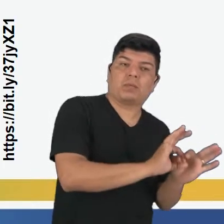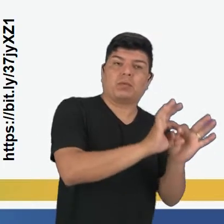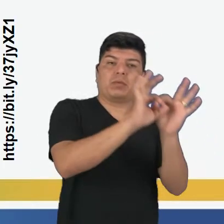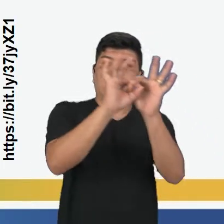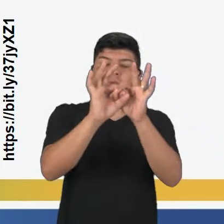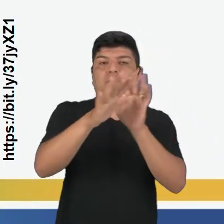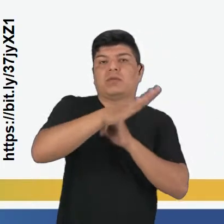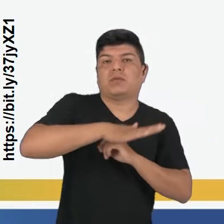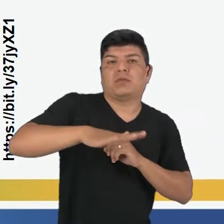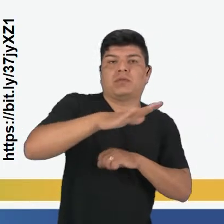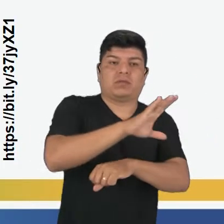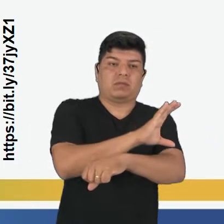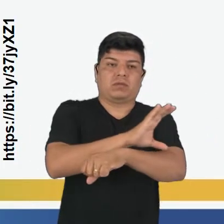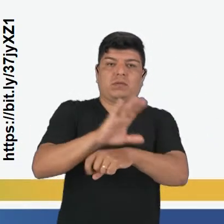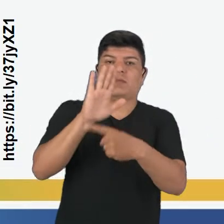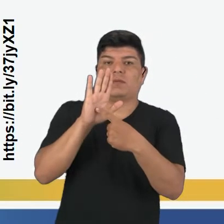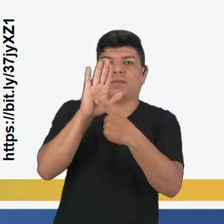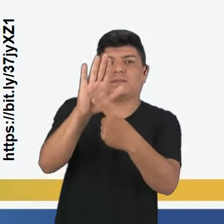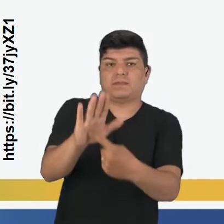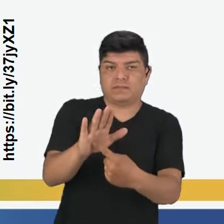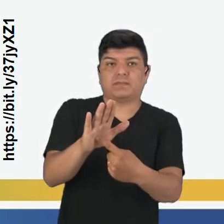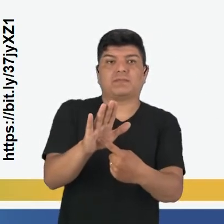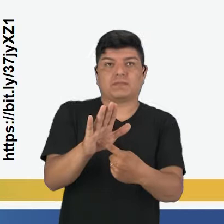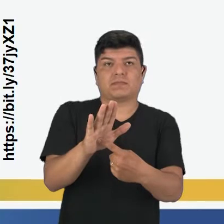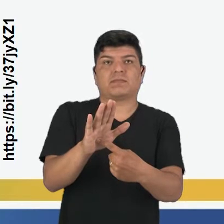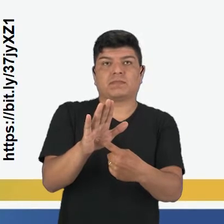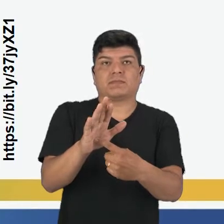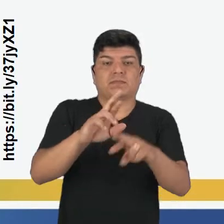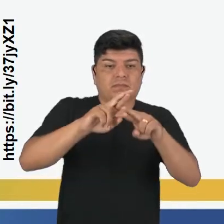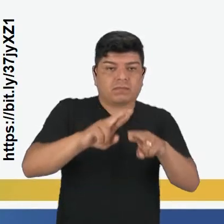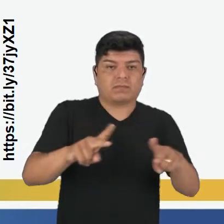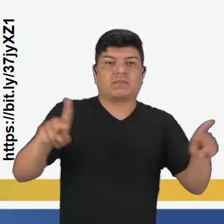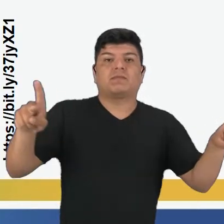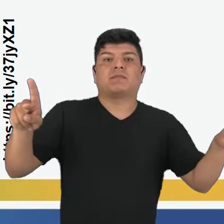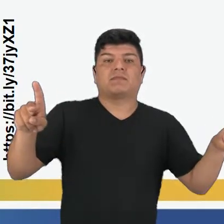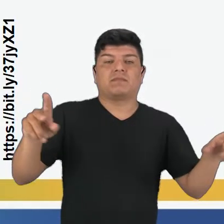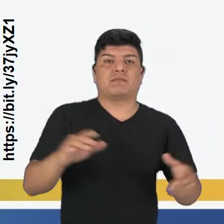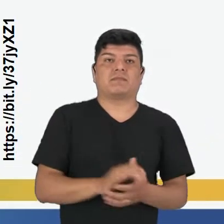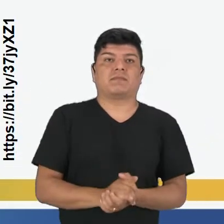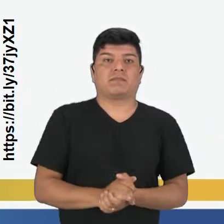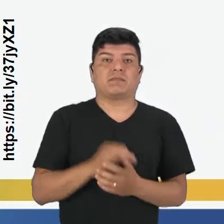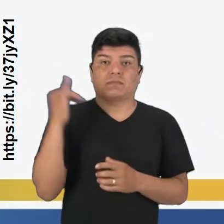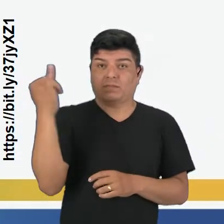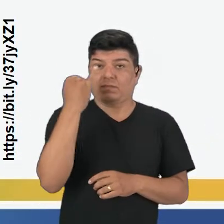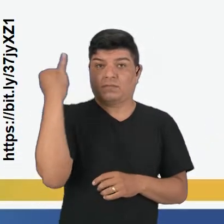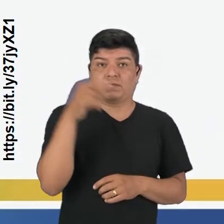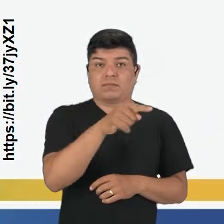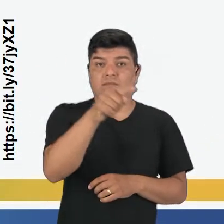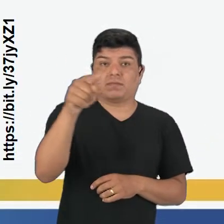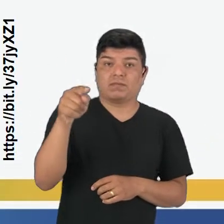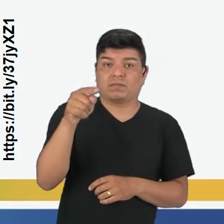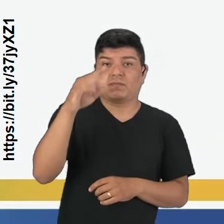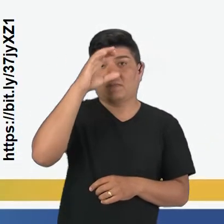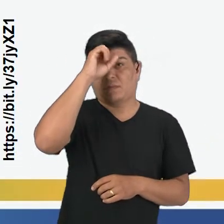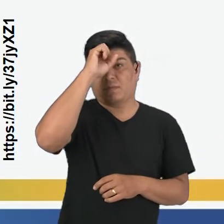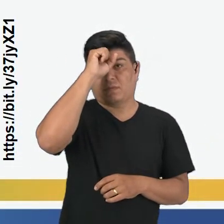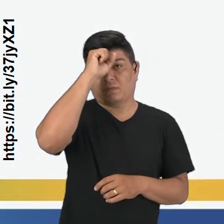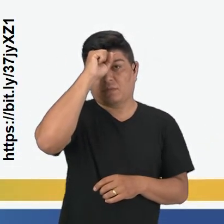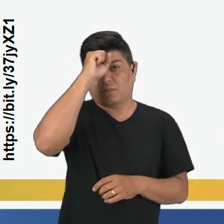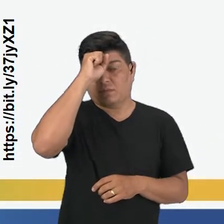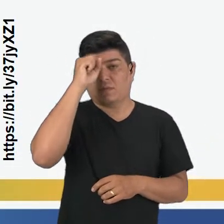de sua cultura, apresenta ritos e rituais diferentes. É muito interessante você